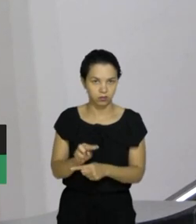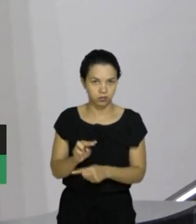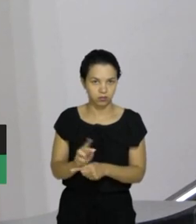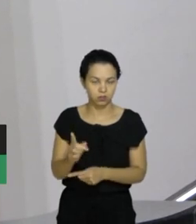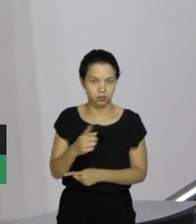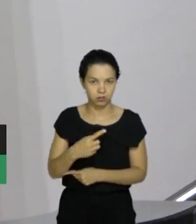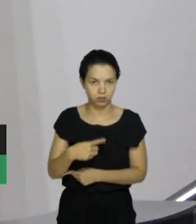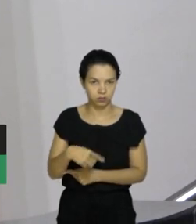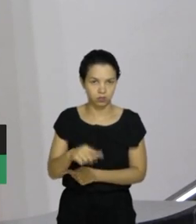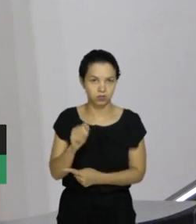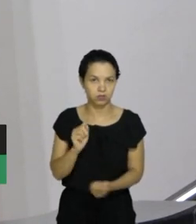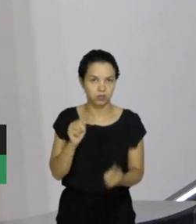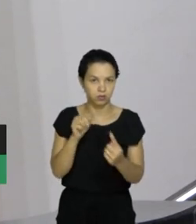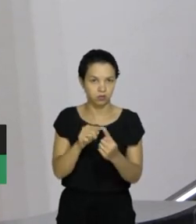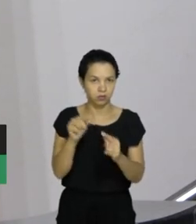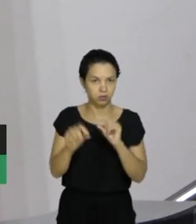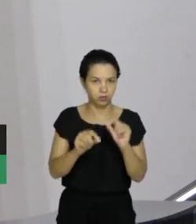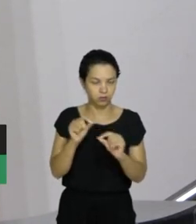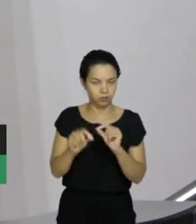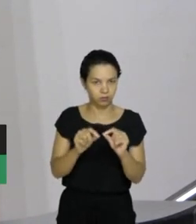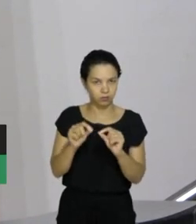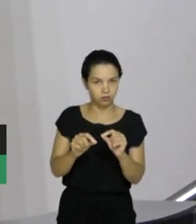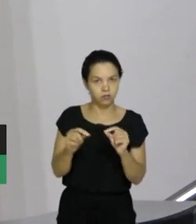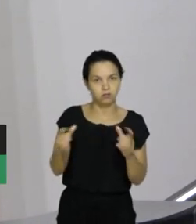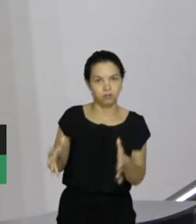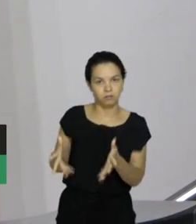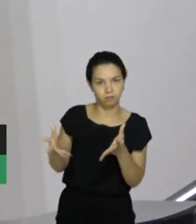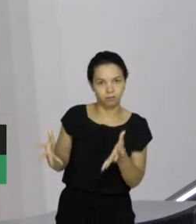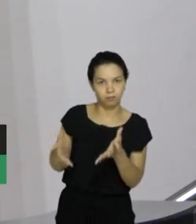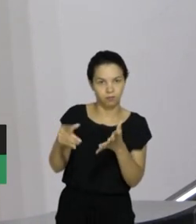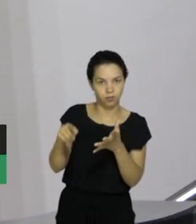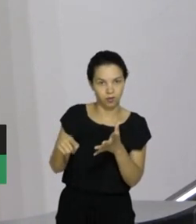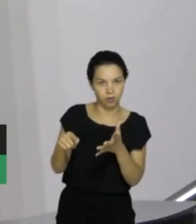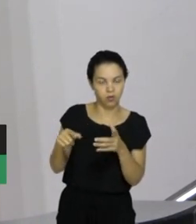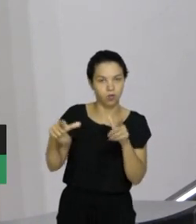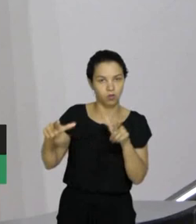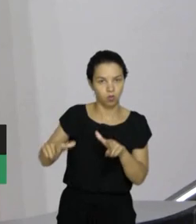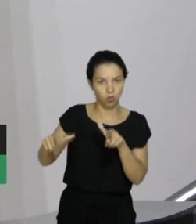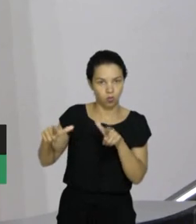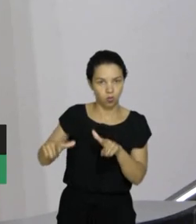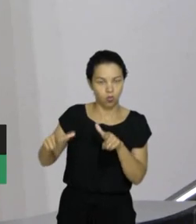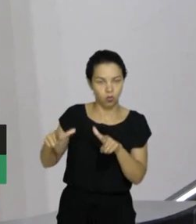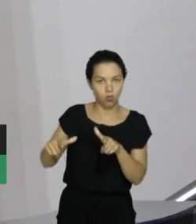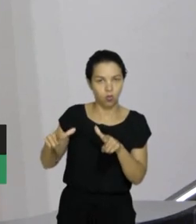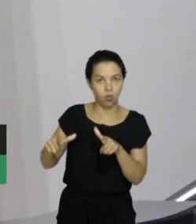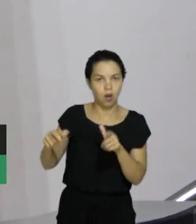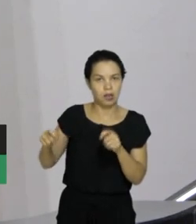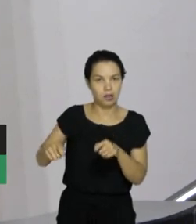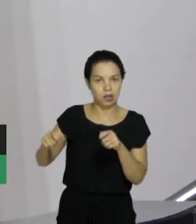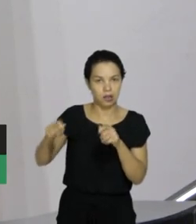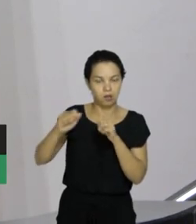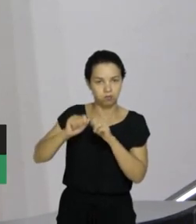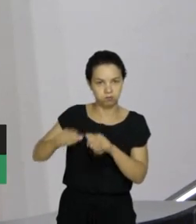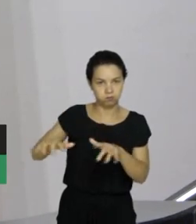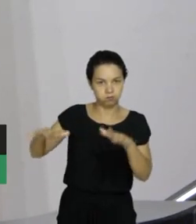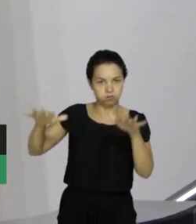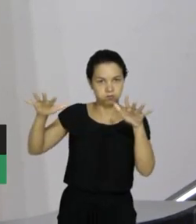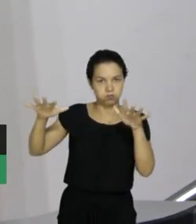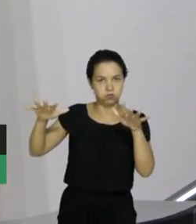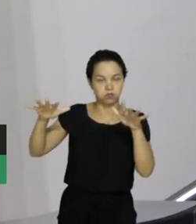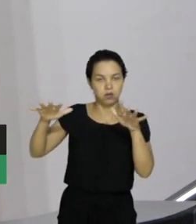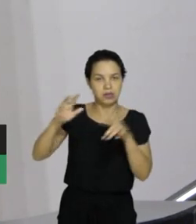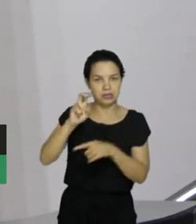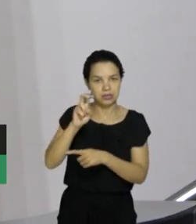fazer a contribuição do Observatório chegar aos nossos 295 municípios neste